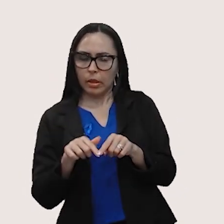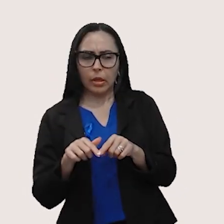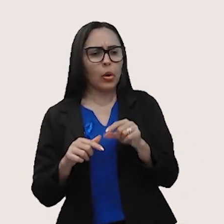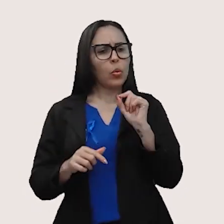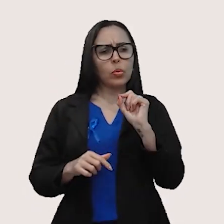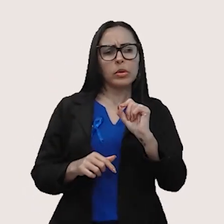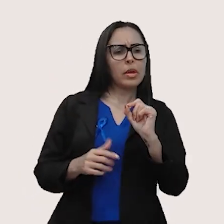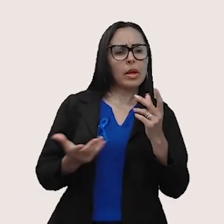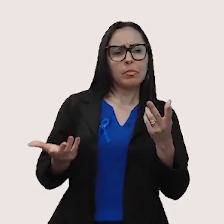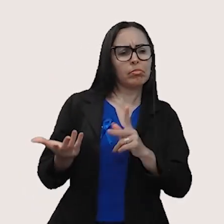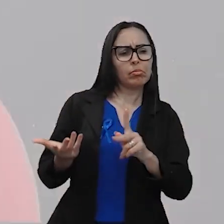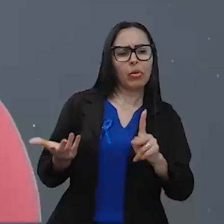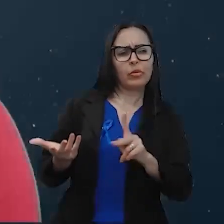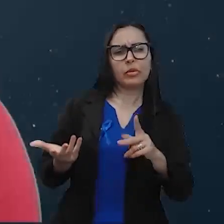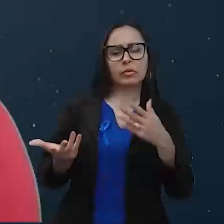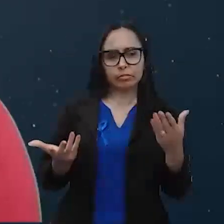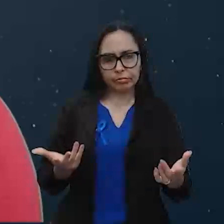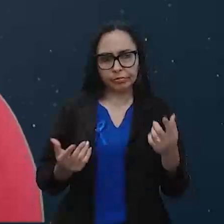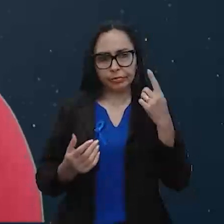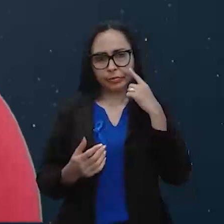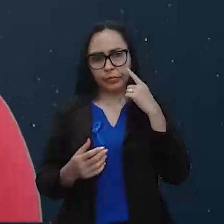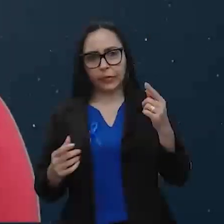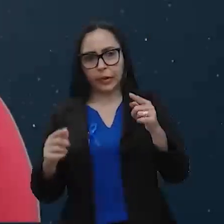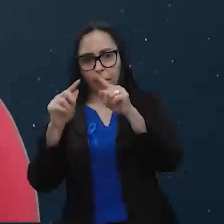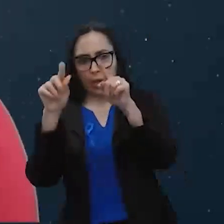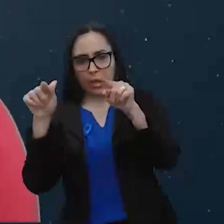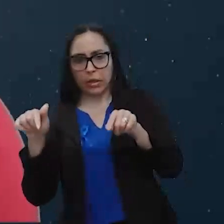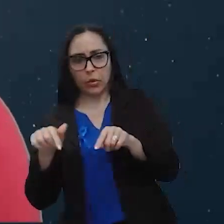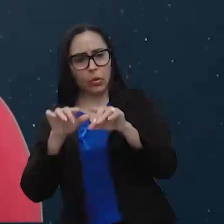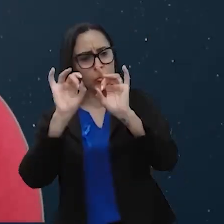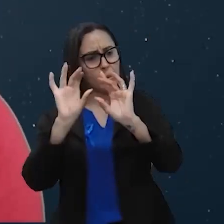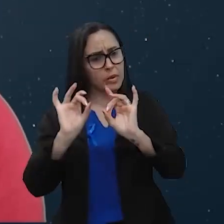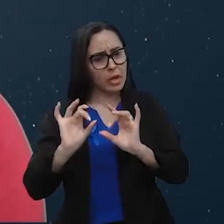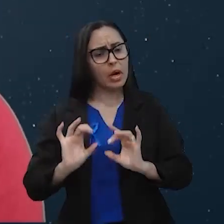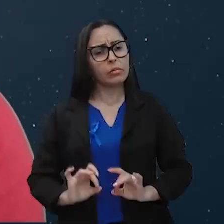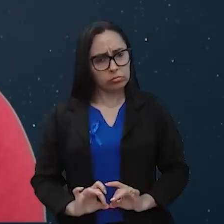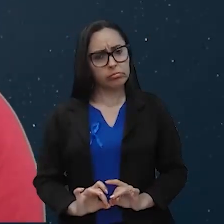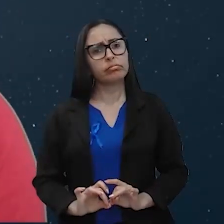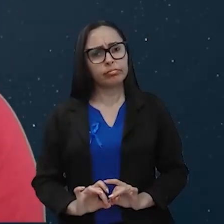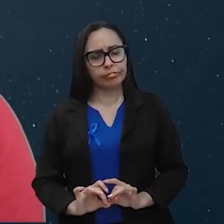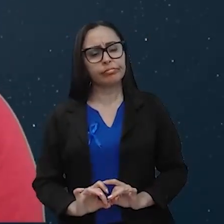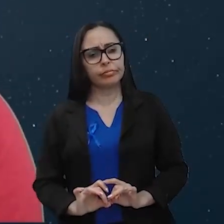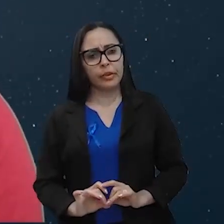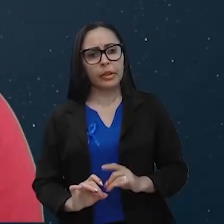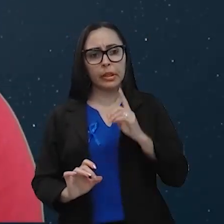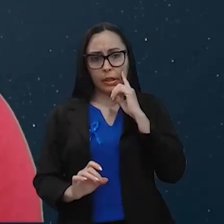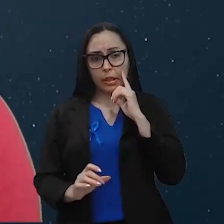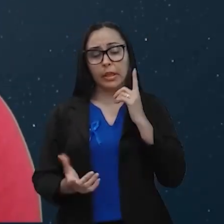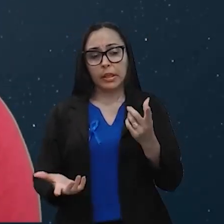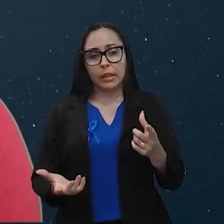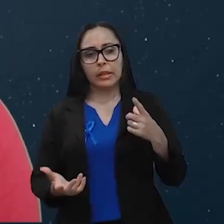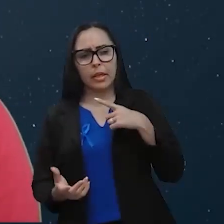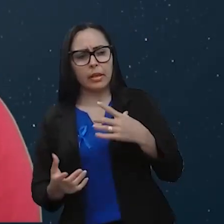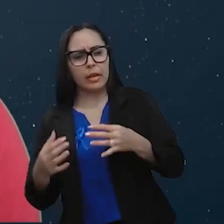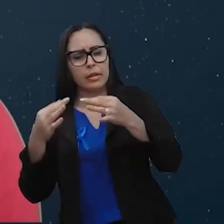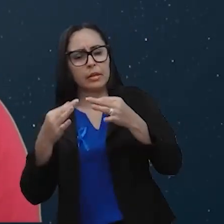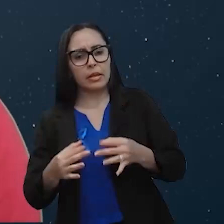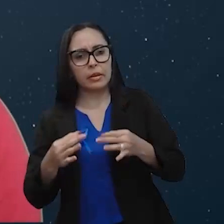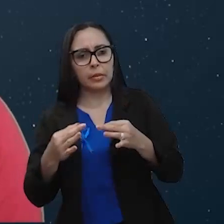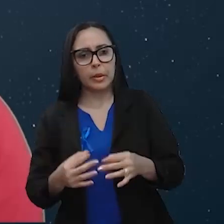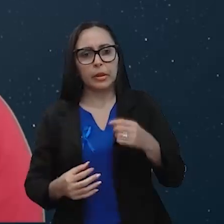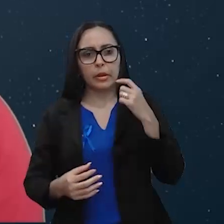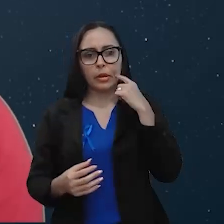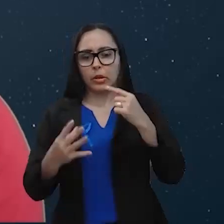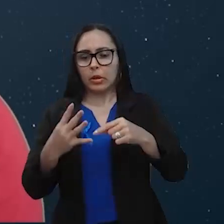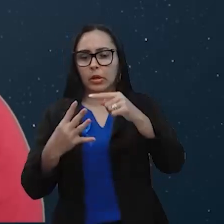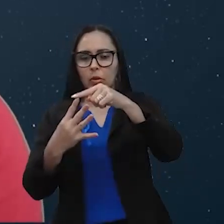Um quadrado é um retângulo especial. O quadrado é um retângulo que possui exatamente 4